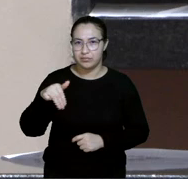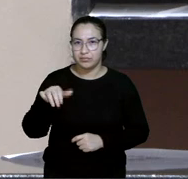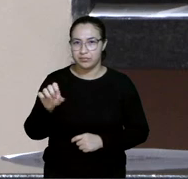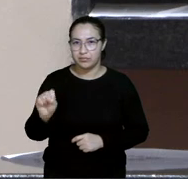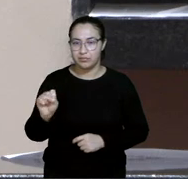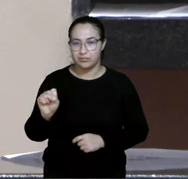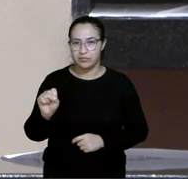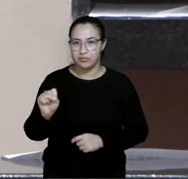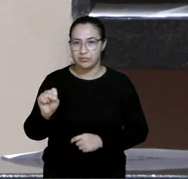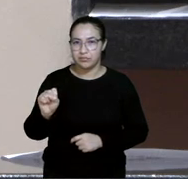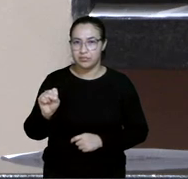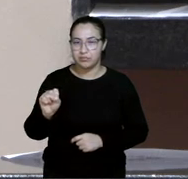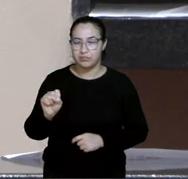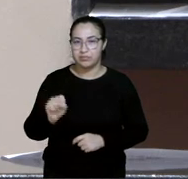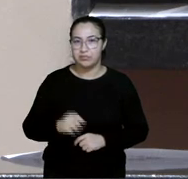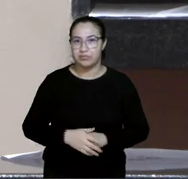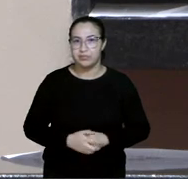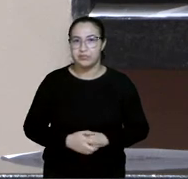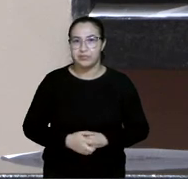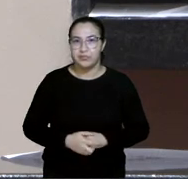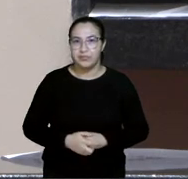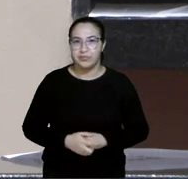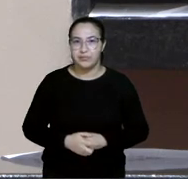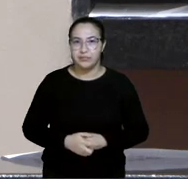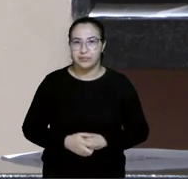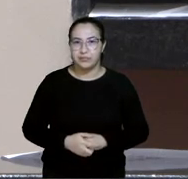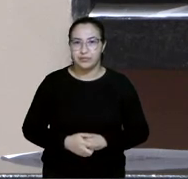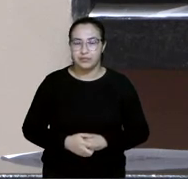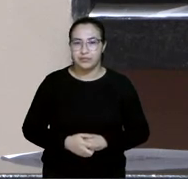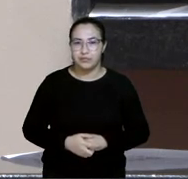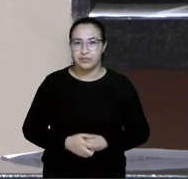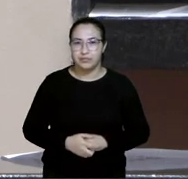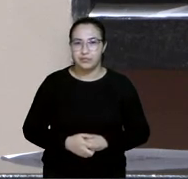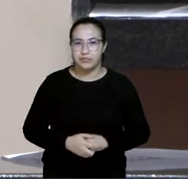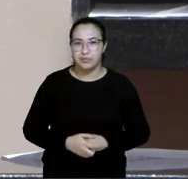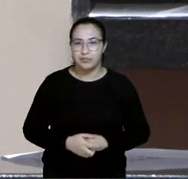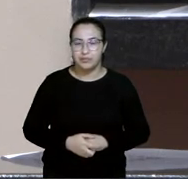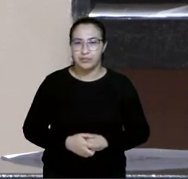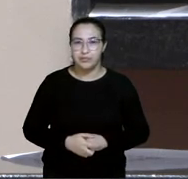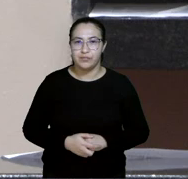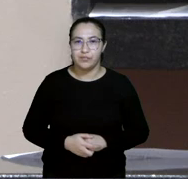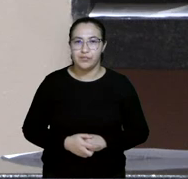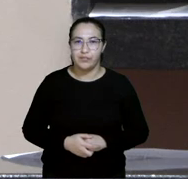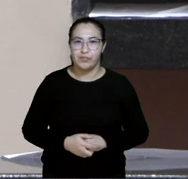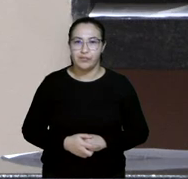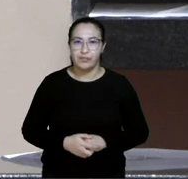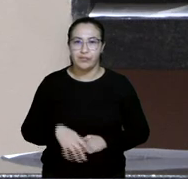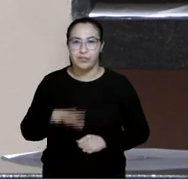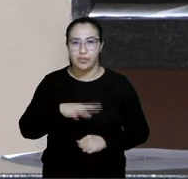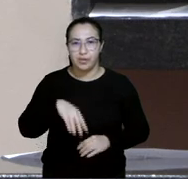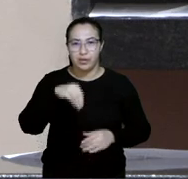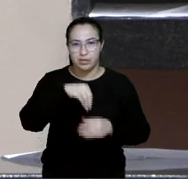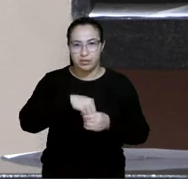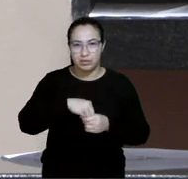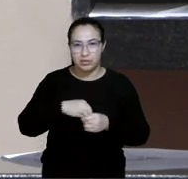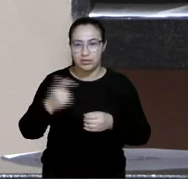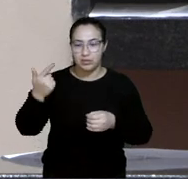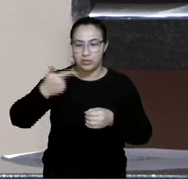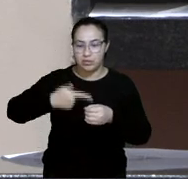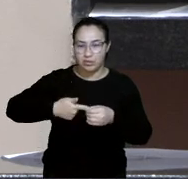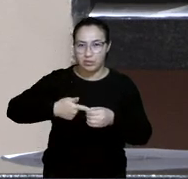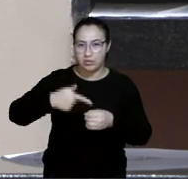serviço de transporte interestadual e intermunicipal e de comunicação ICMS as saídas internas de querosene de